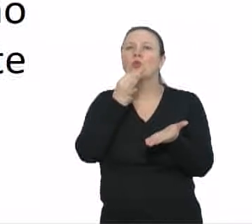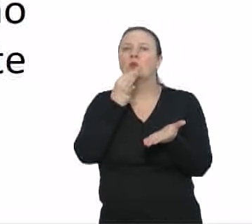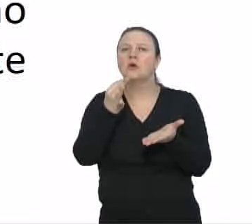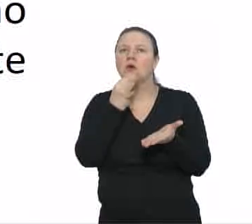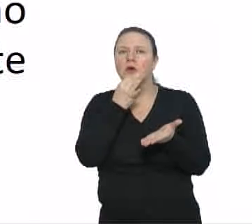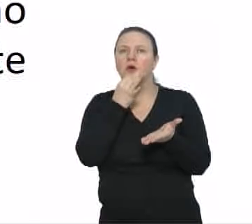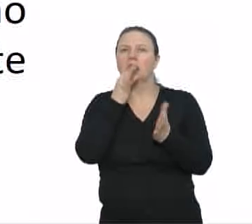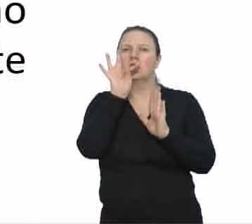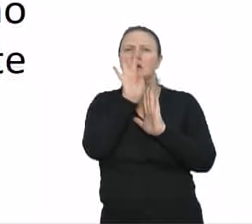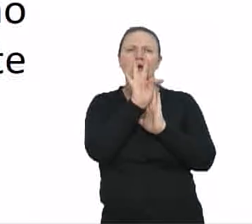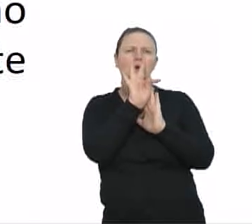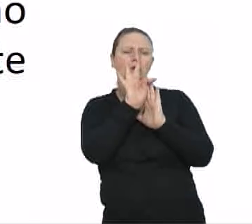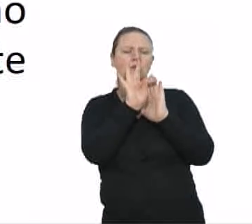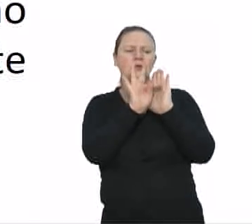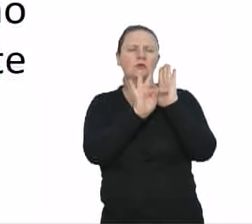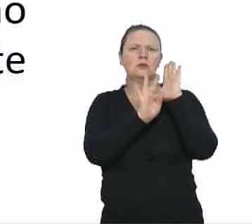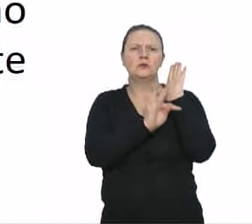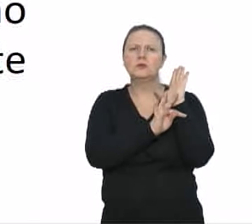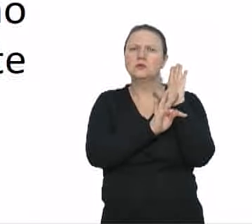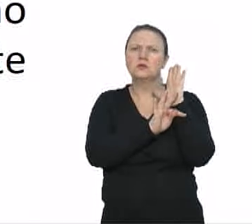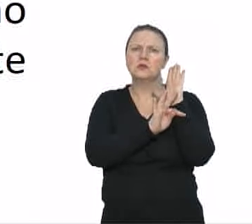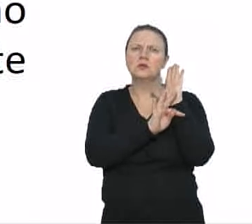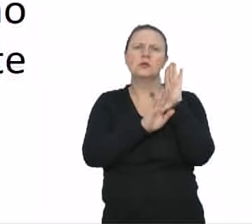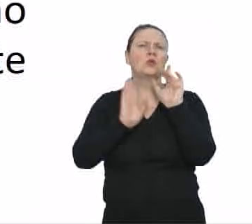texto predominantemente